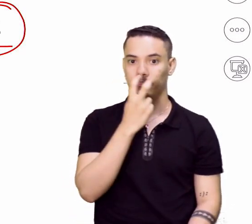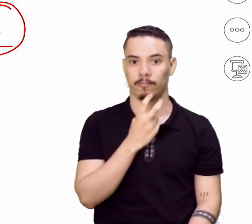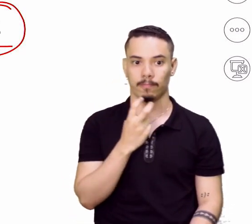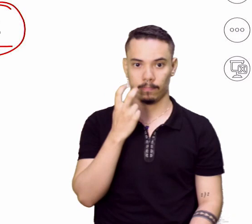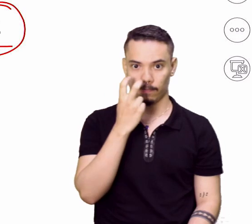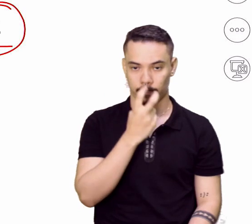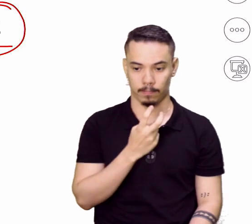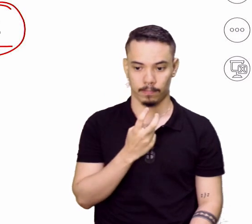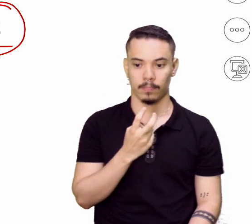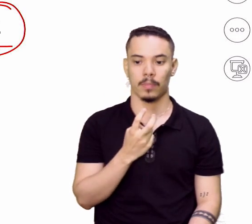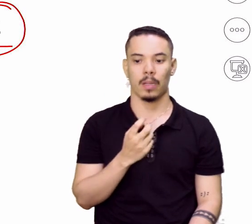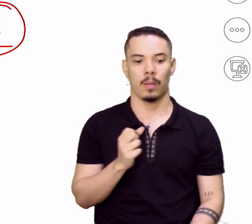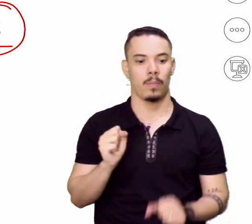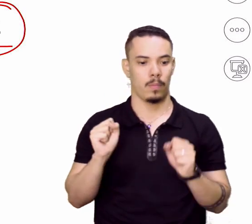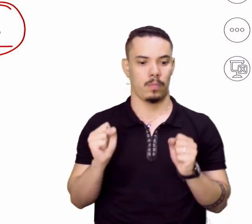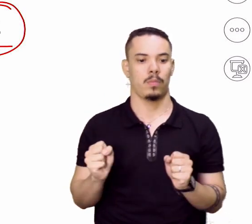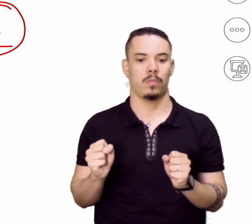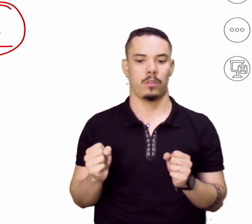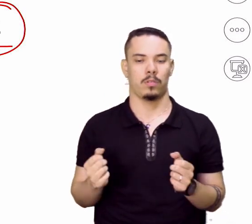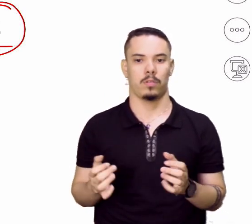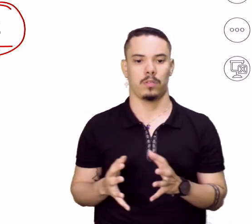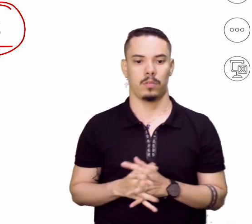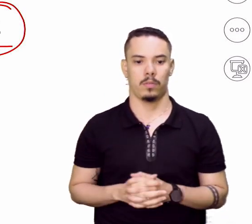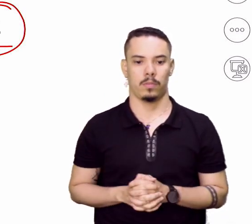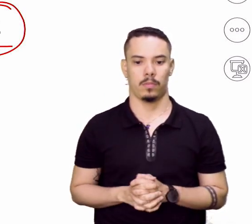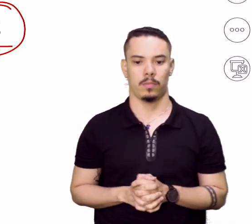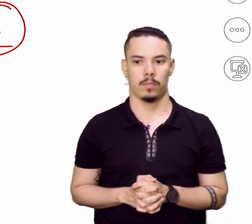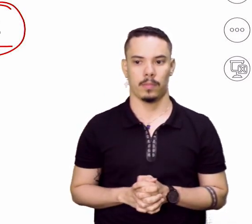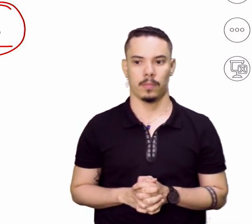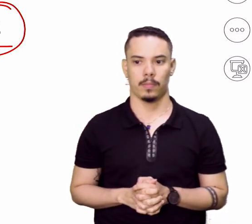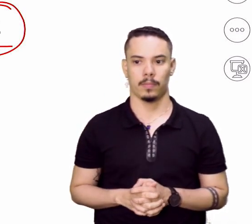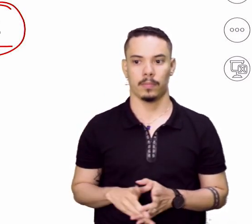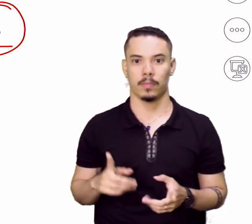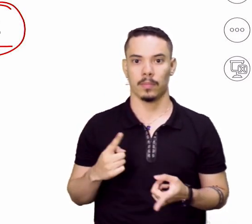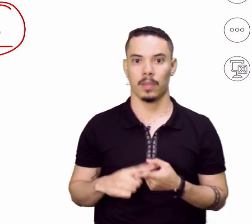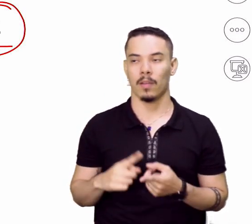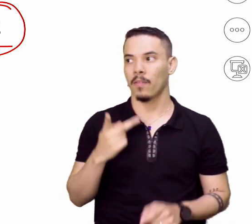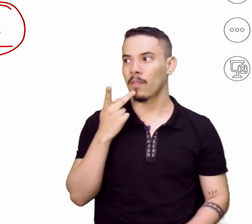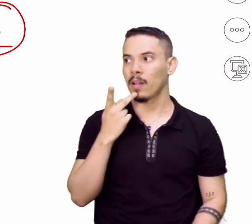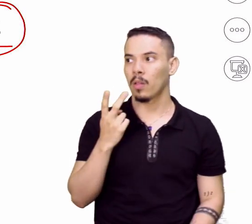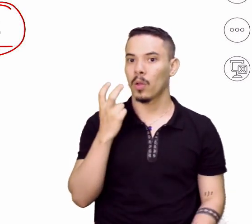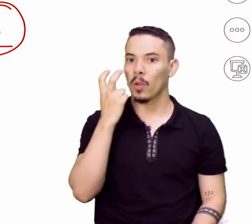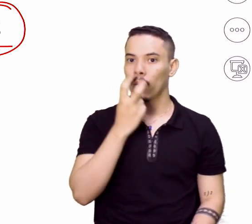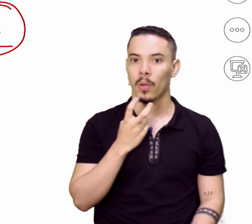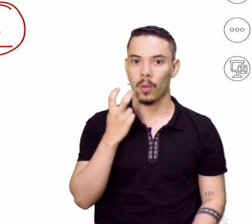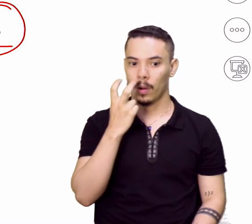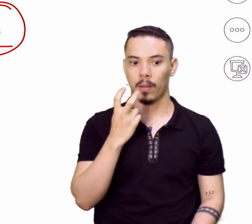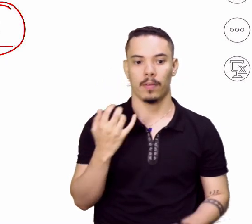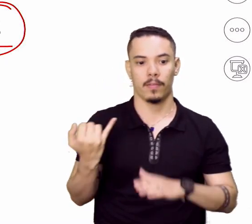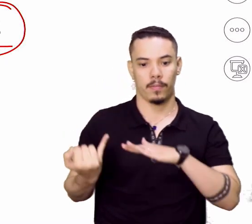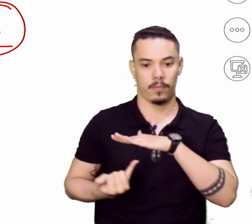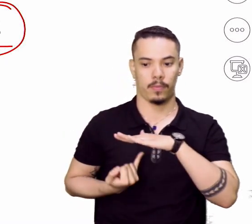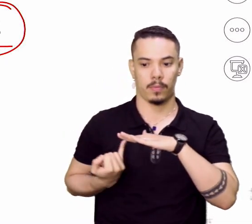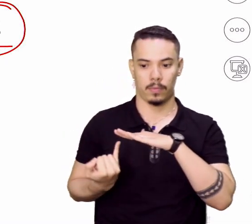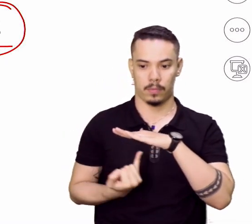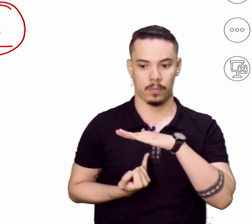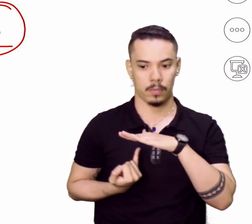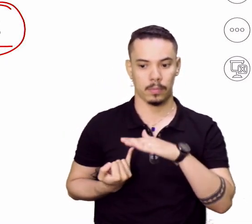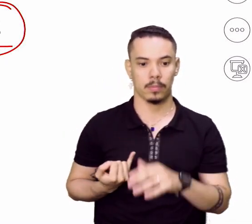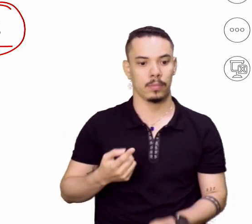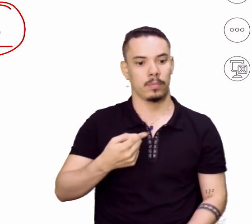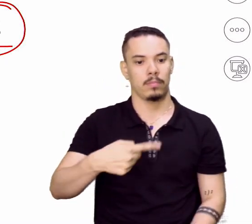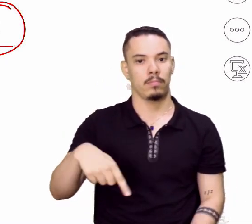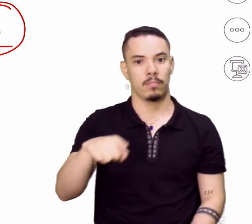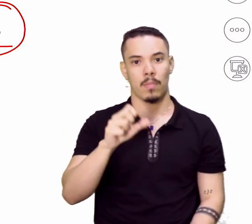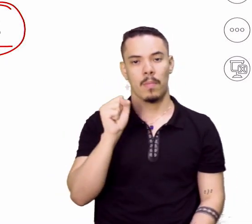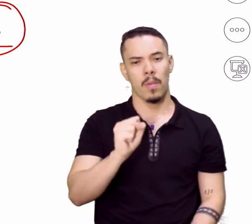posso fazer assim, porque quando eu falo linguagem oral, é a linguagem formal, galera, onde você pode